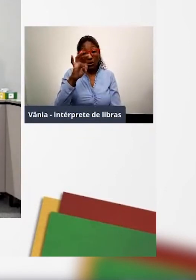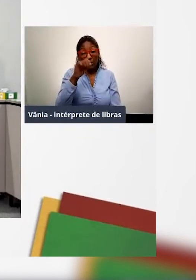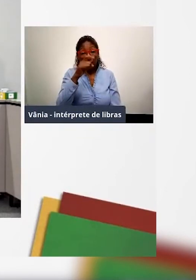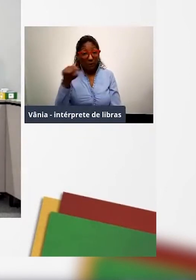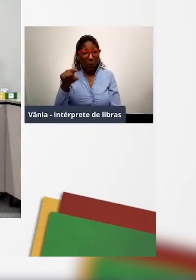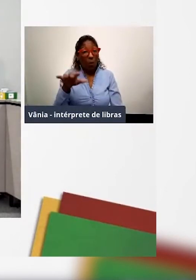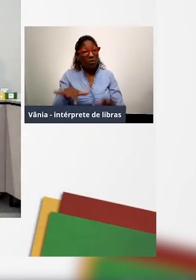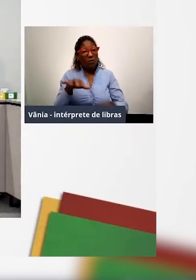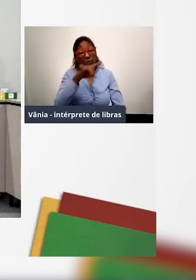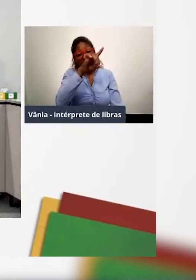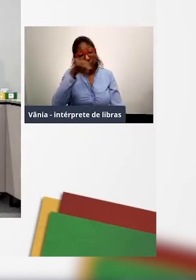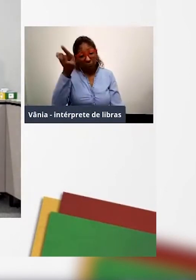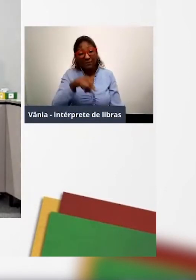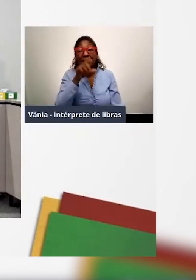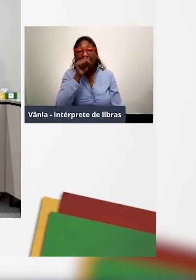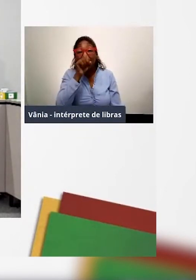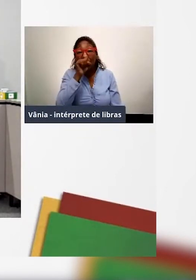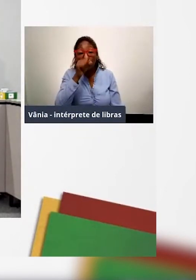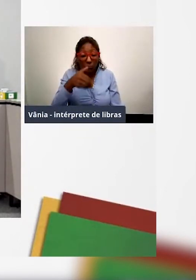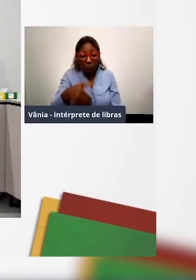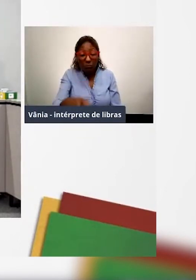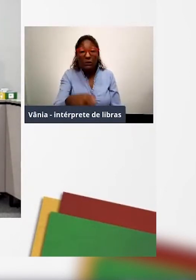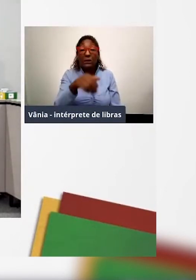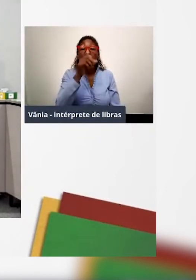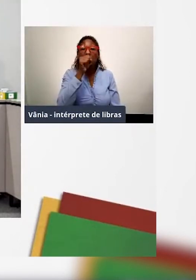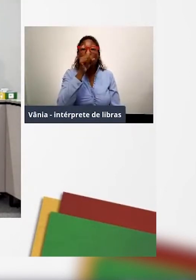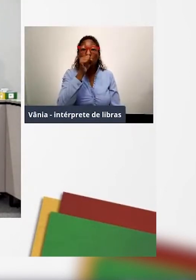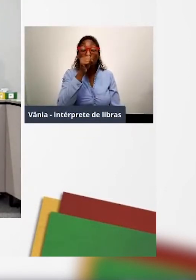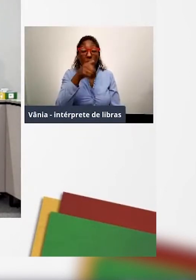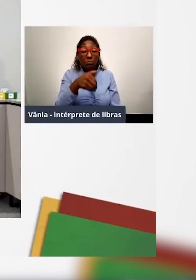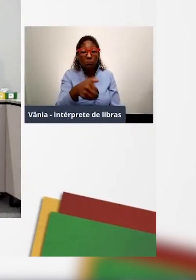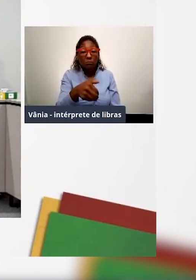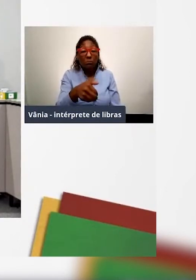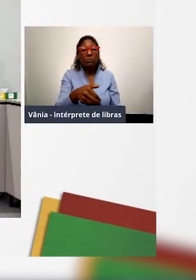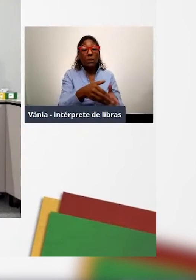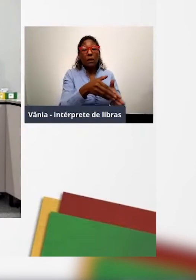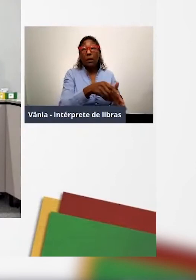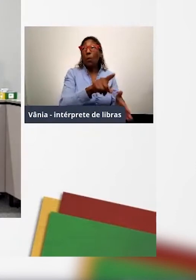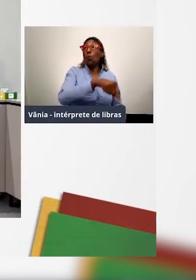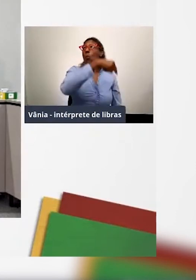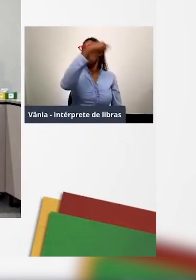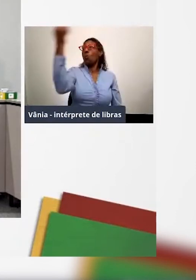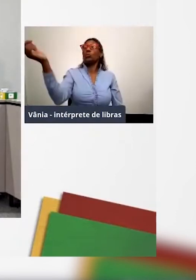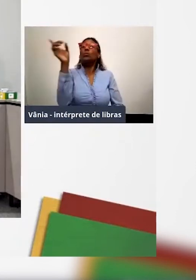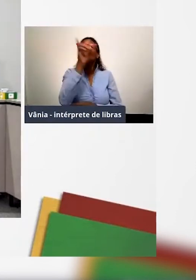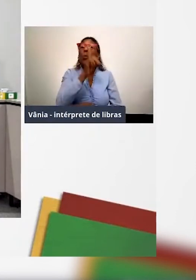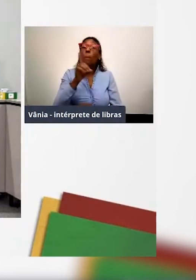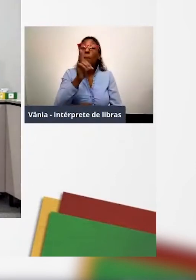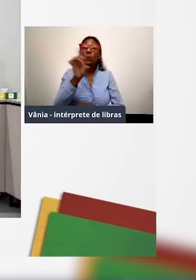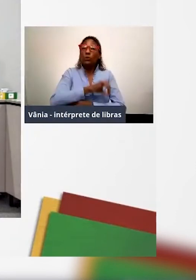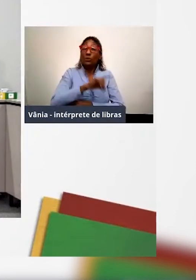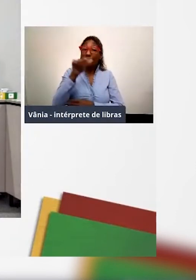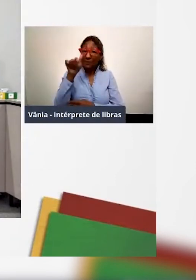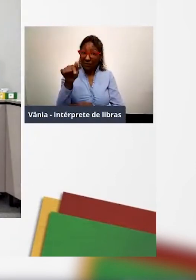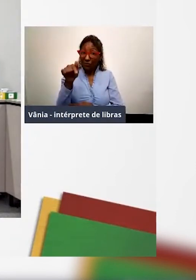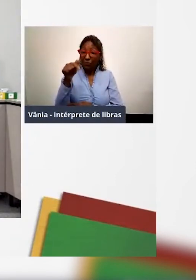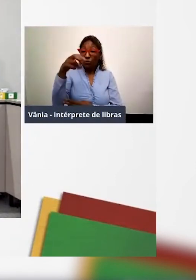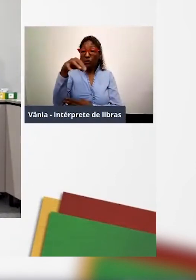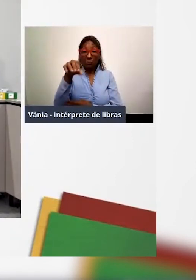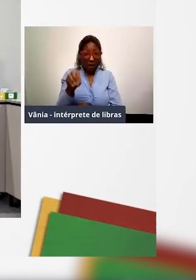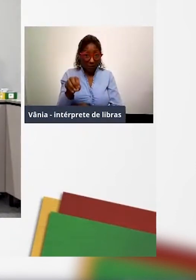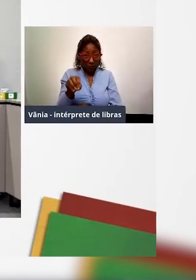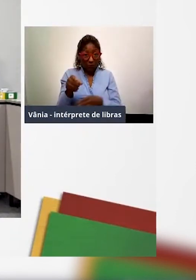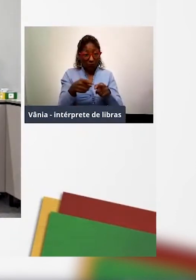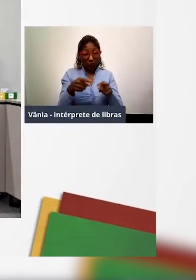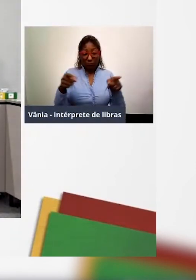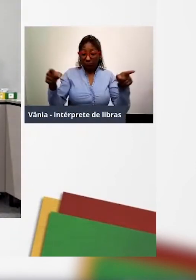a partir de sábado até o outro domingo, até o dia 7 de março, incluindo